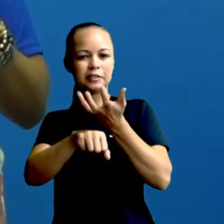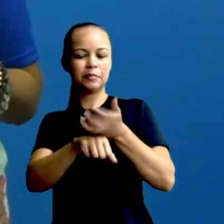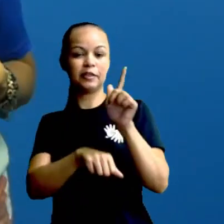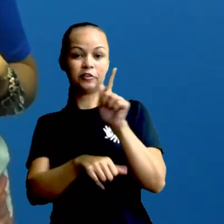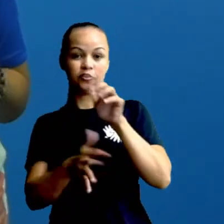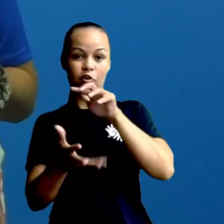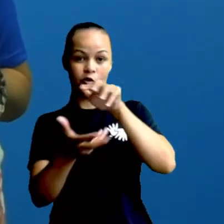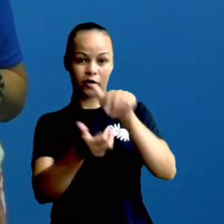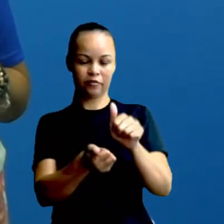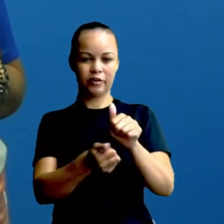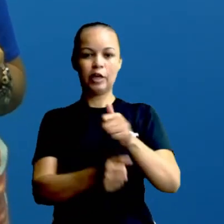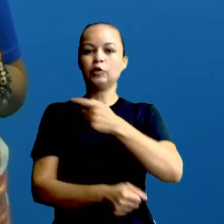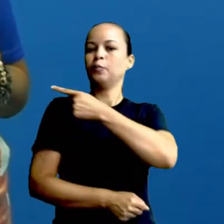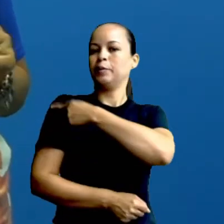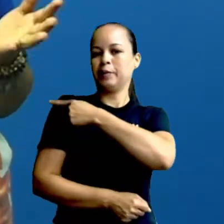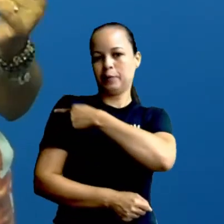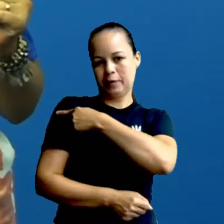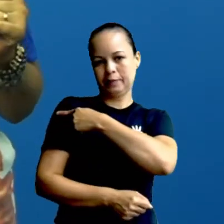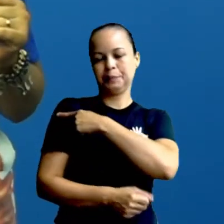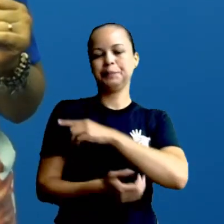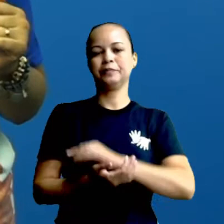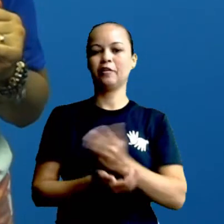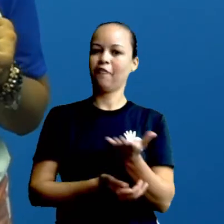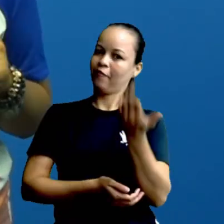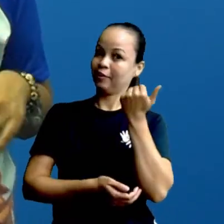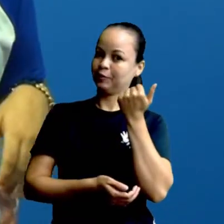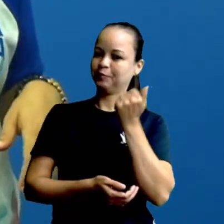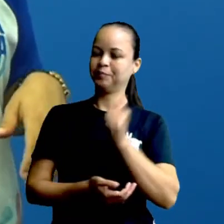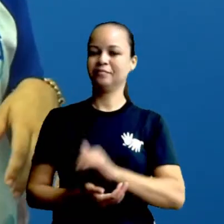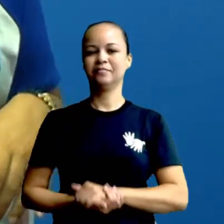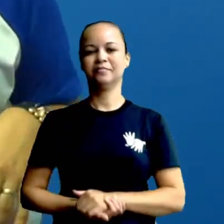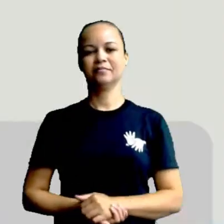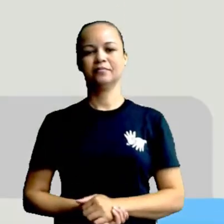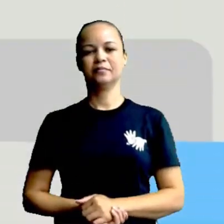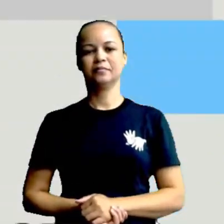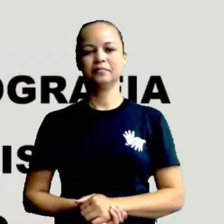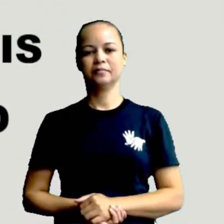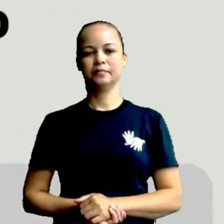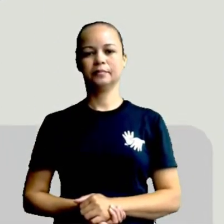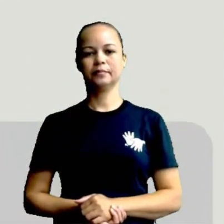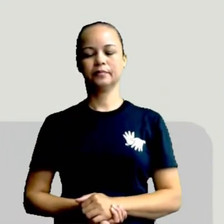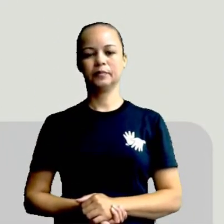Geografia do primeiro ano do Ensino Fundamental. Vem comigo?